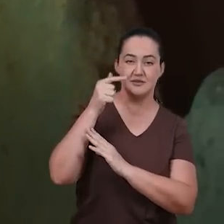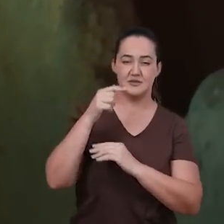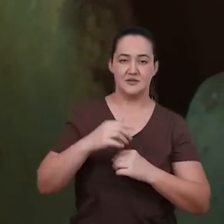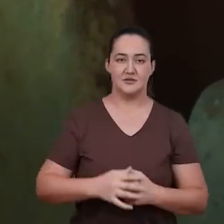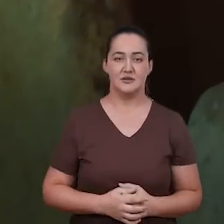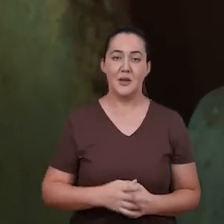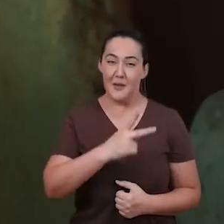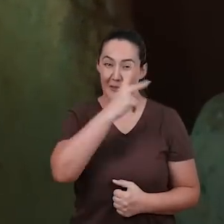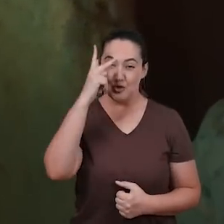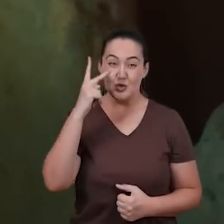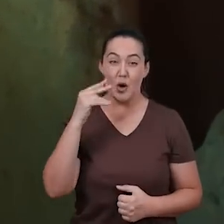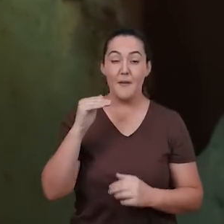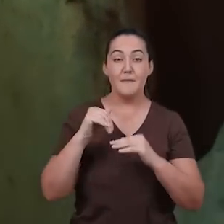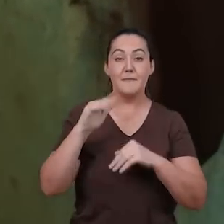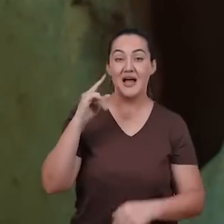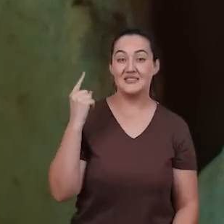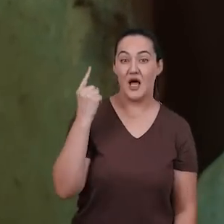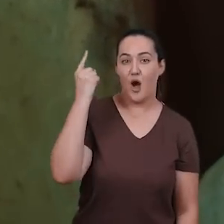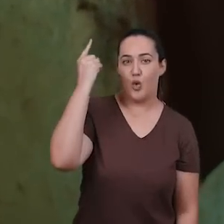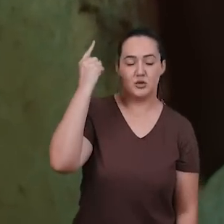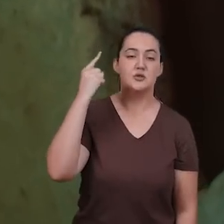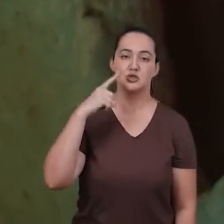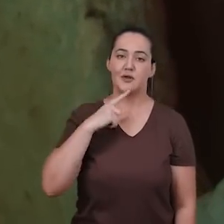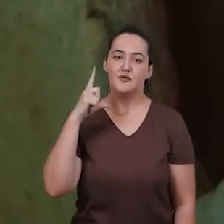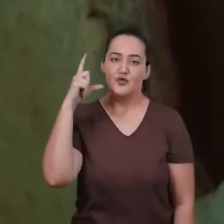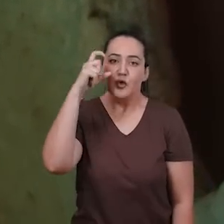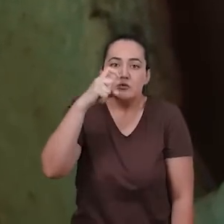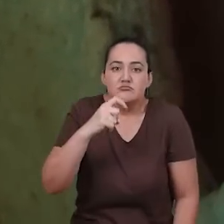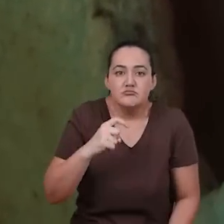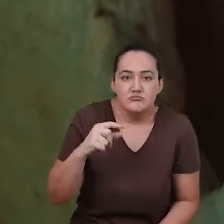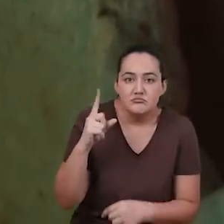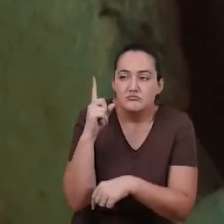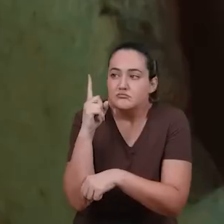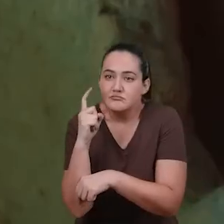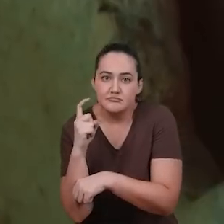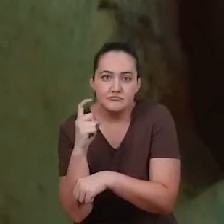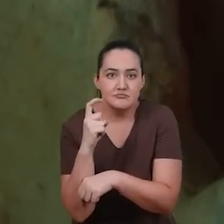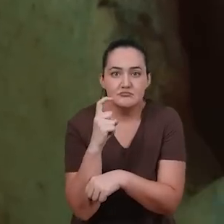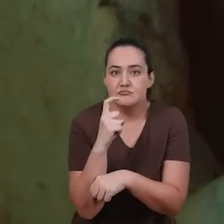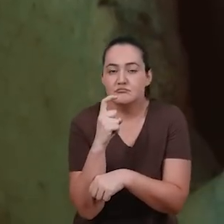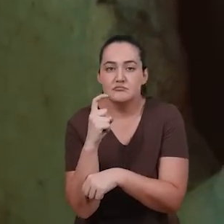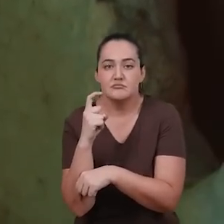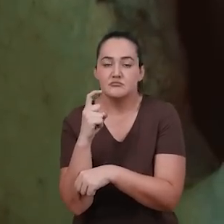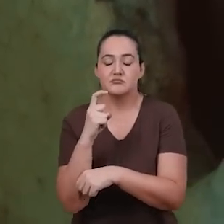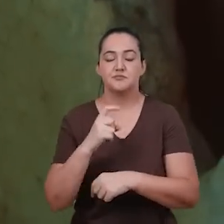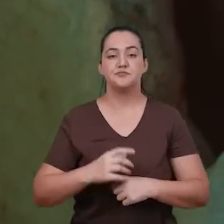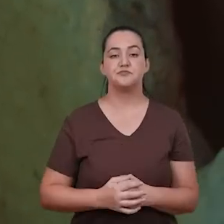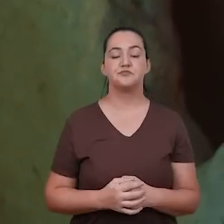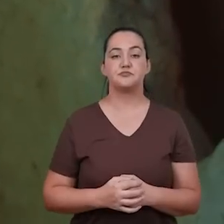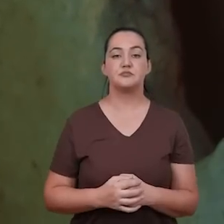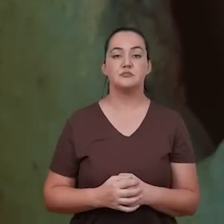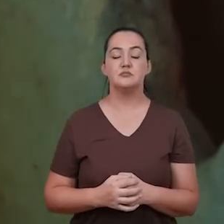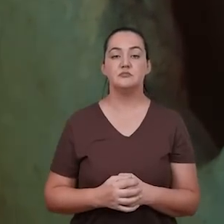no teto. Então alguém que fosse um pouquinho mais alto já teria dificuldade de ficar em pé aqui o